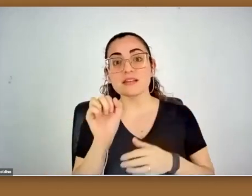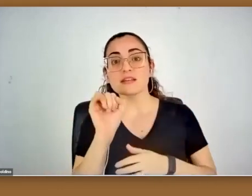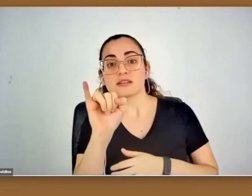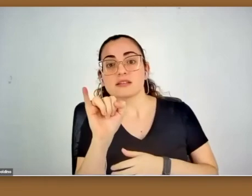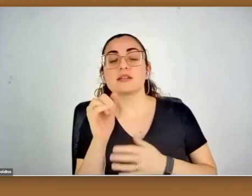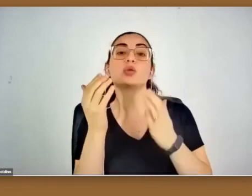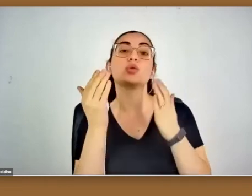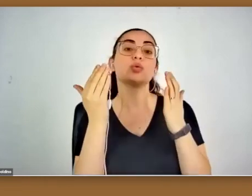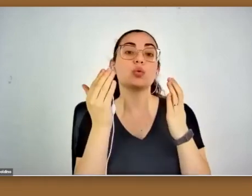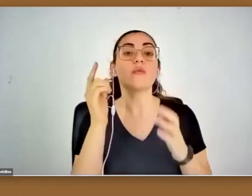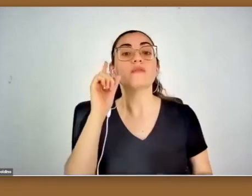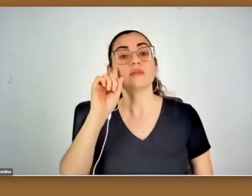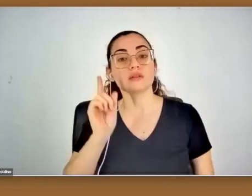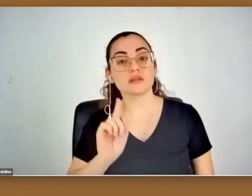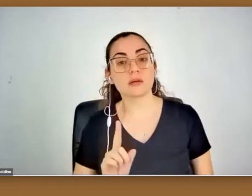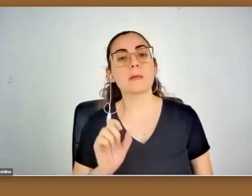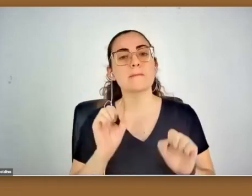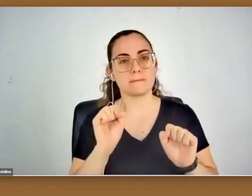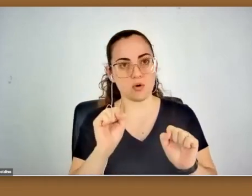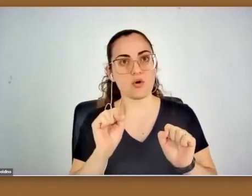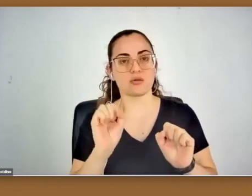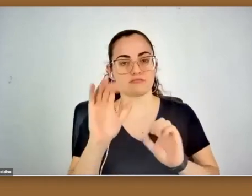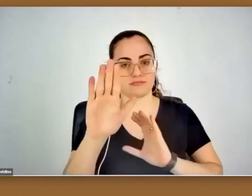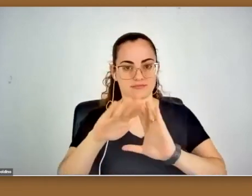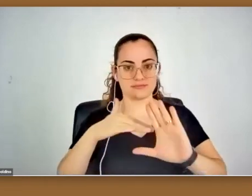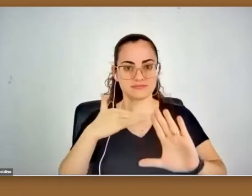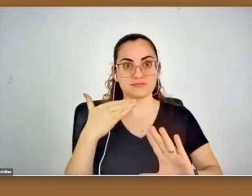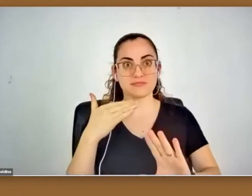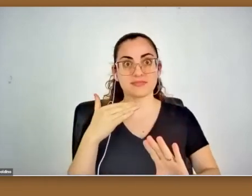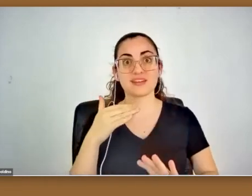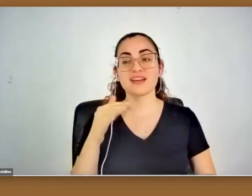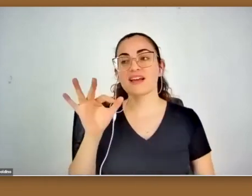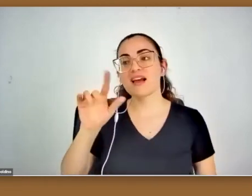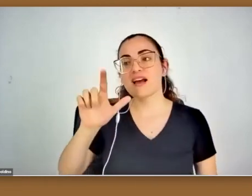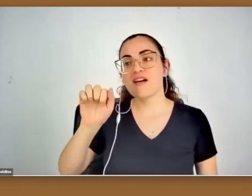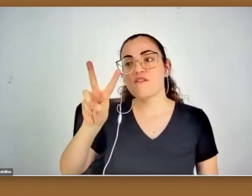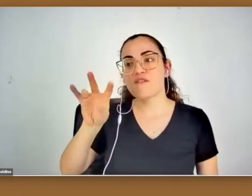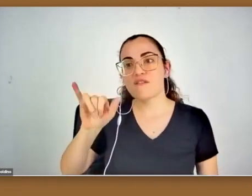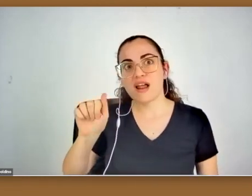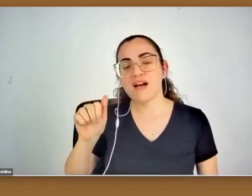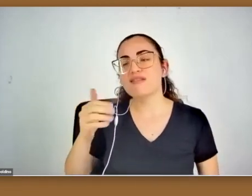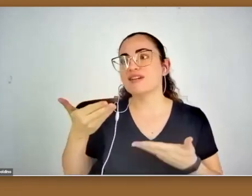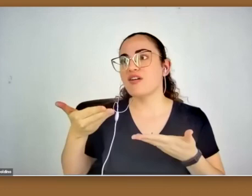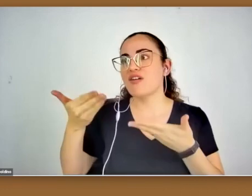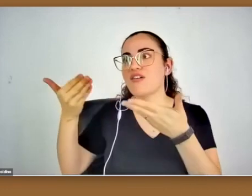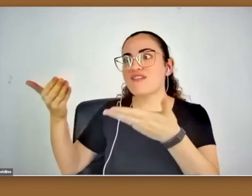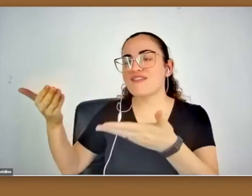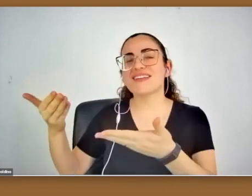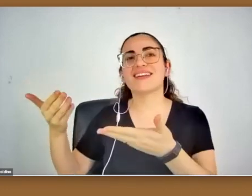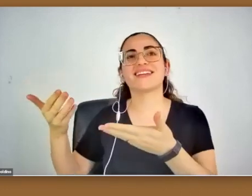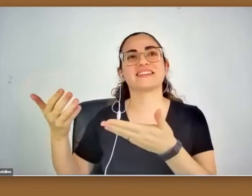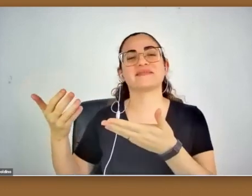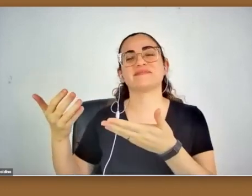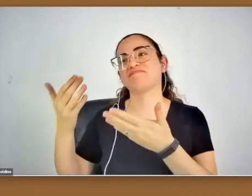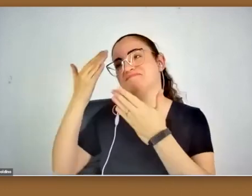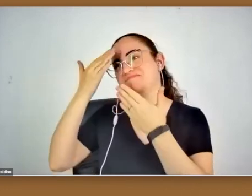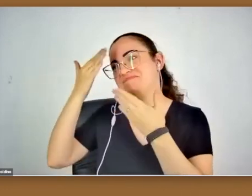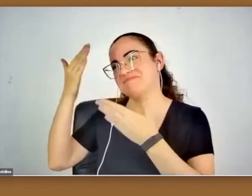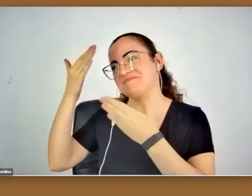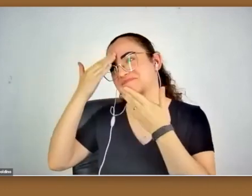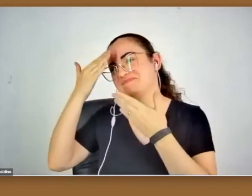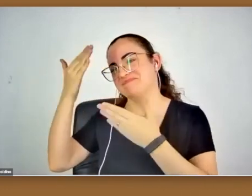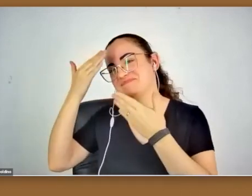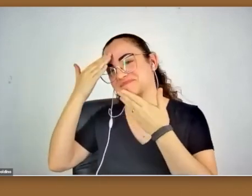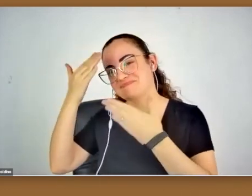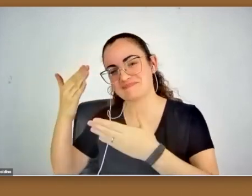questões posteriormente. Vou pedir para a Flávia, né, agradecer ela novamente pelo convite, para coletar, né, isso. Eu espero que